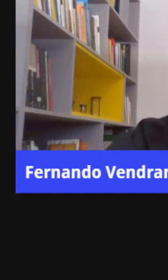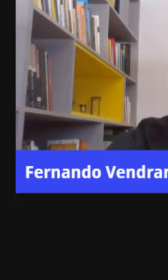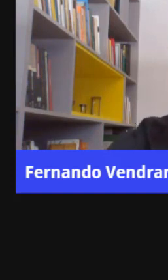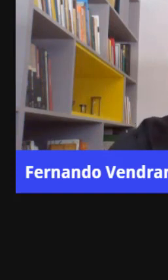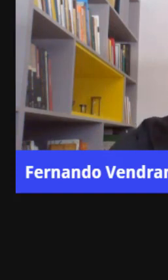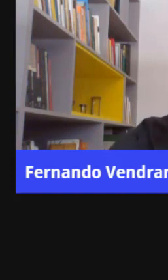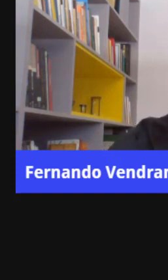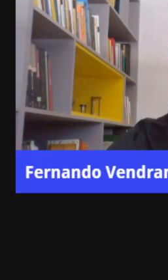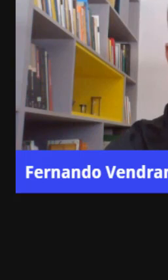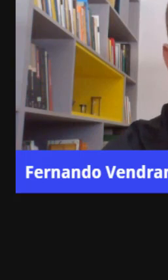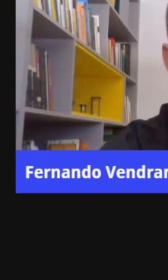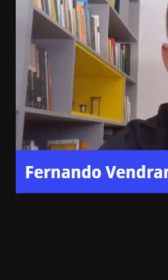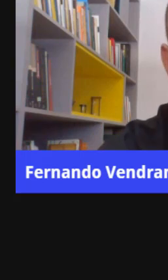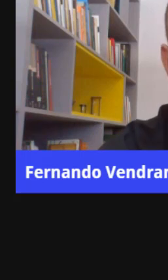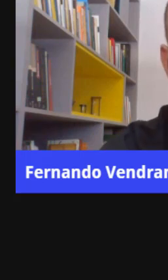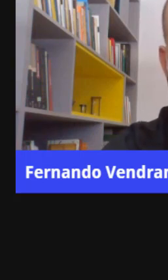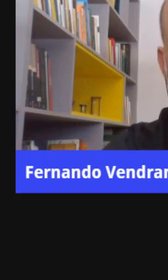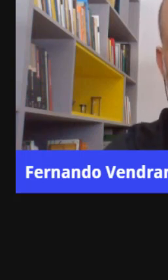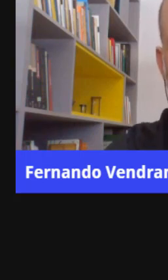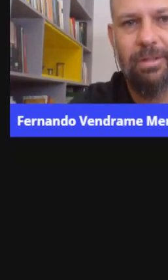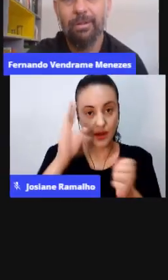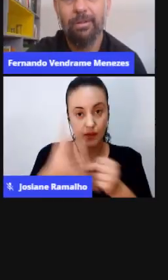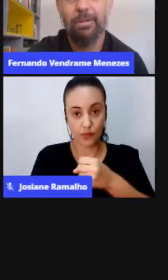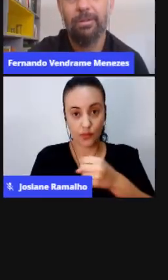O slide, por favor.